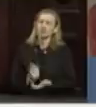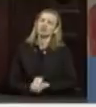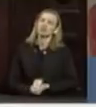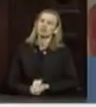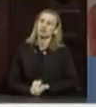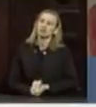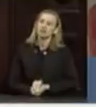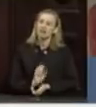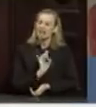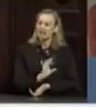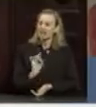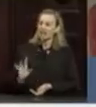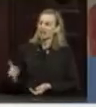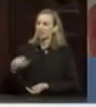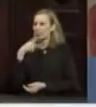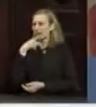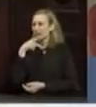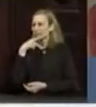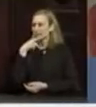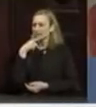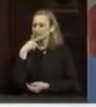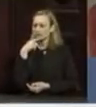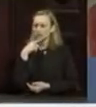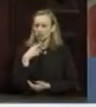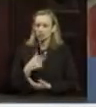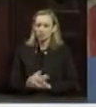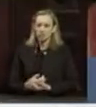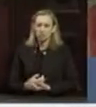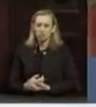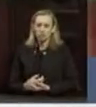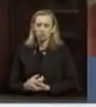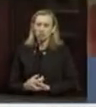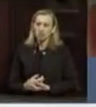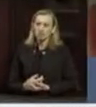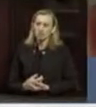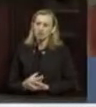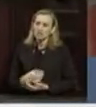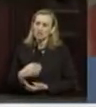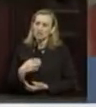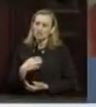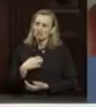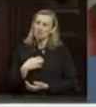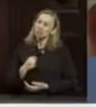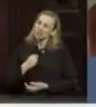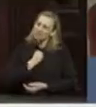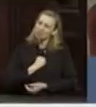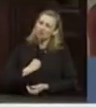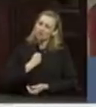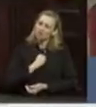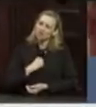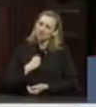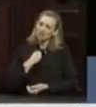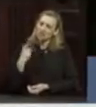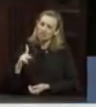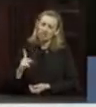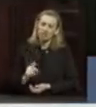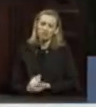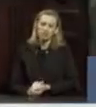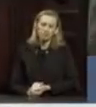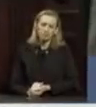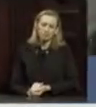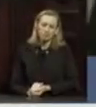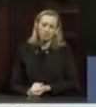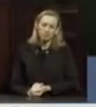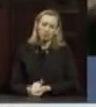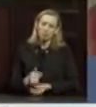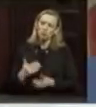cada parlamento do planeta. A Marielle faz muita falta. Hoje é meu aniversário. Nos últimos